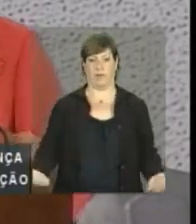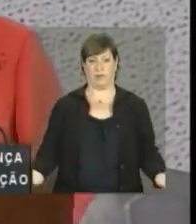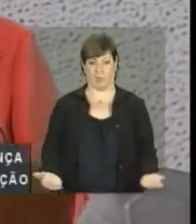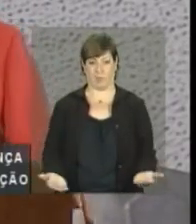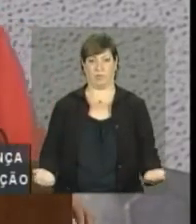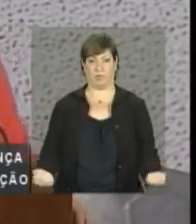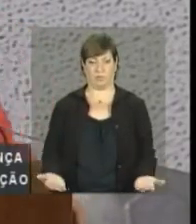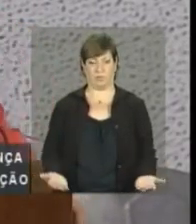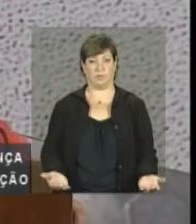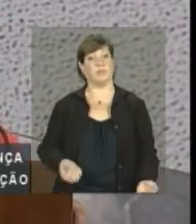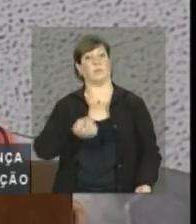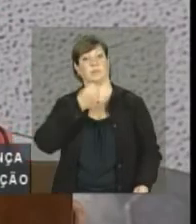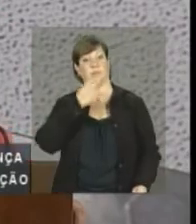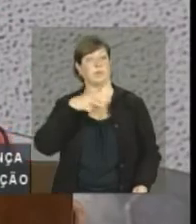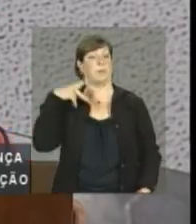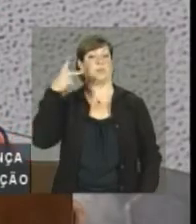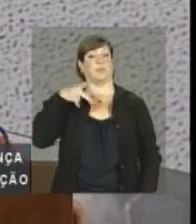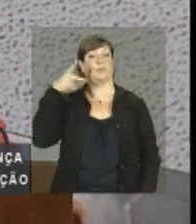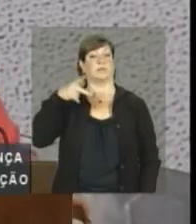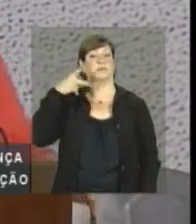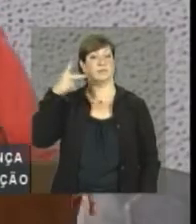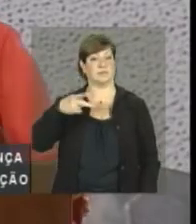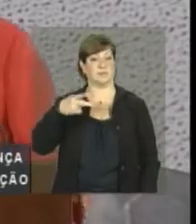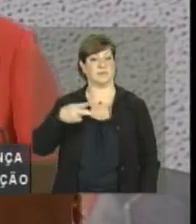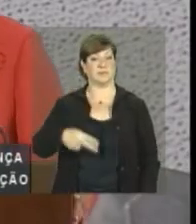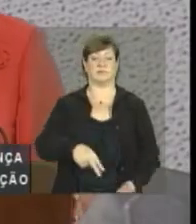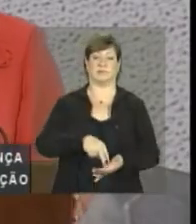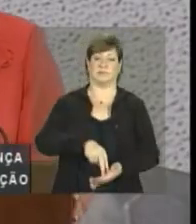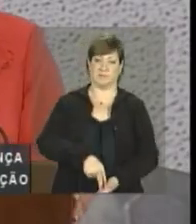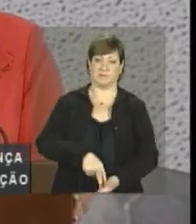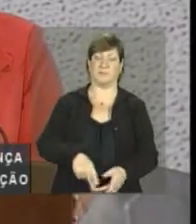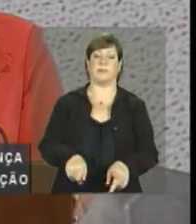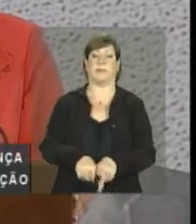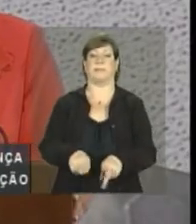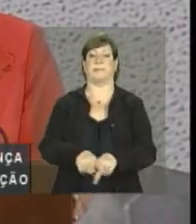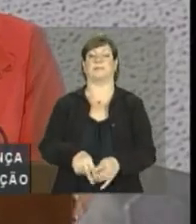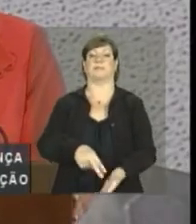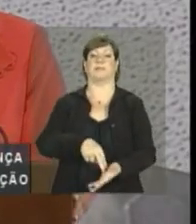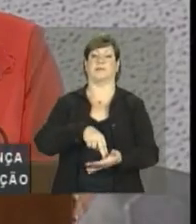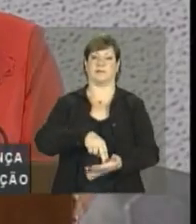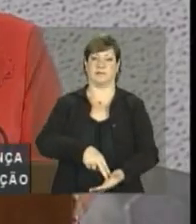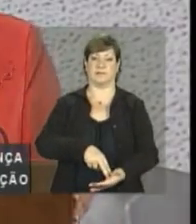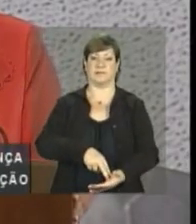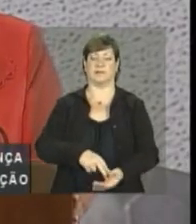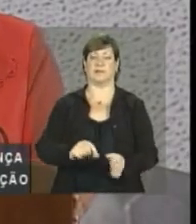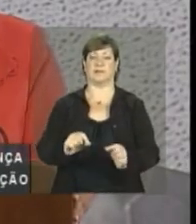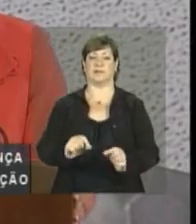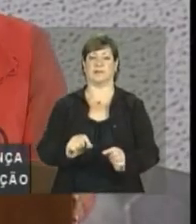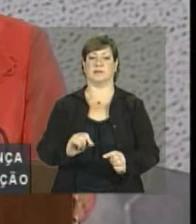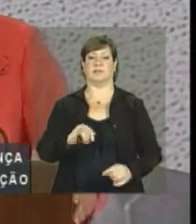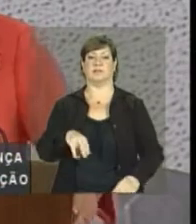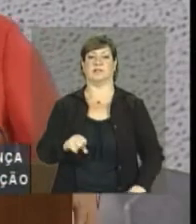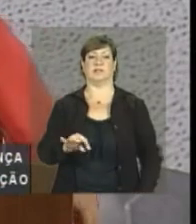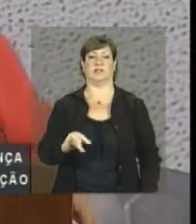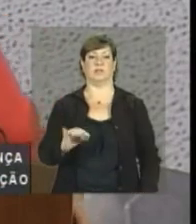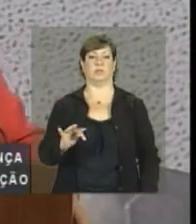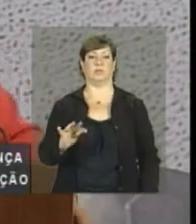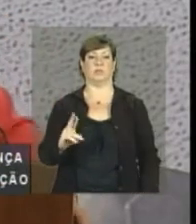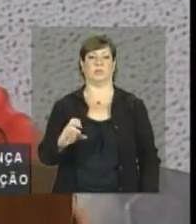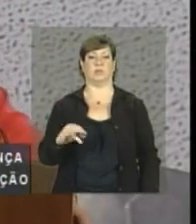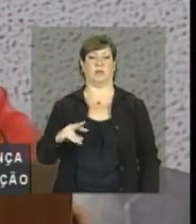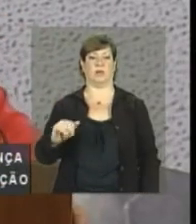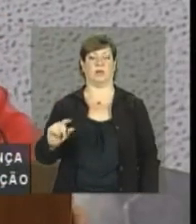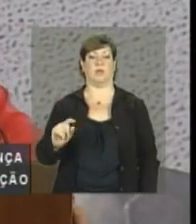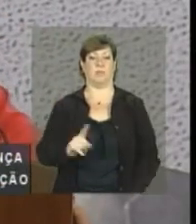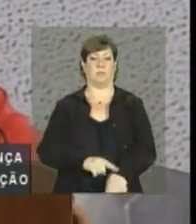período de estabilidade política, de estabilidade institucional, um período